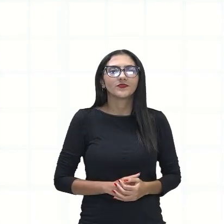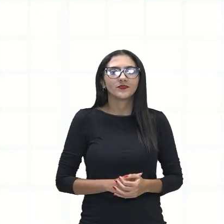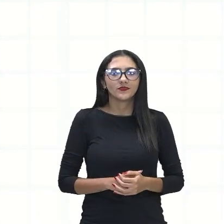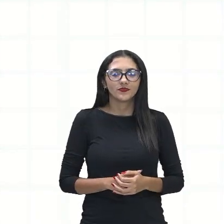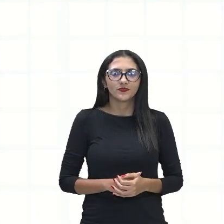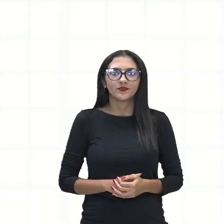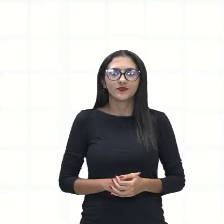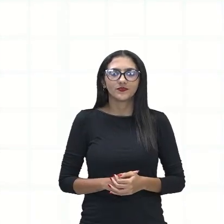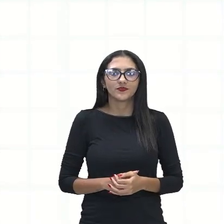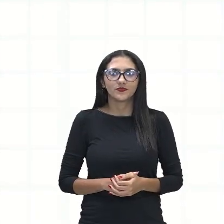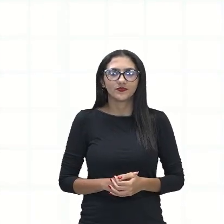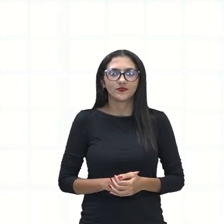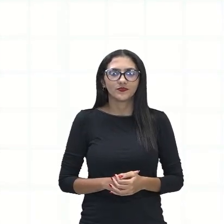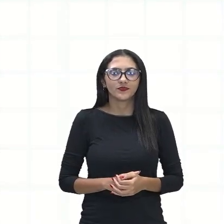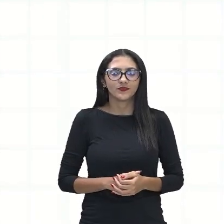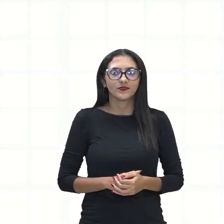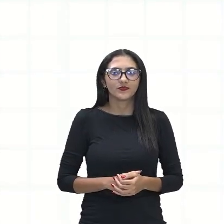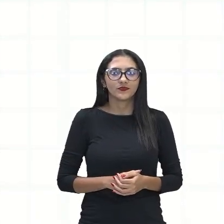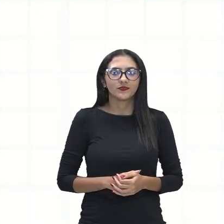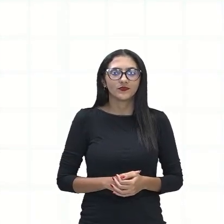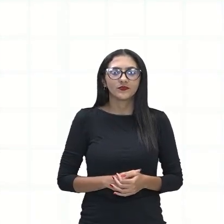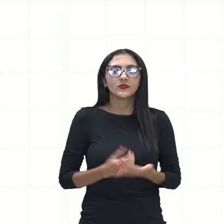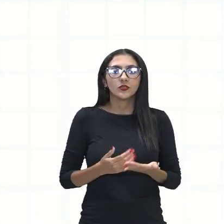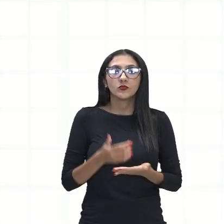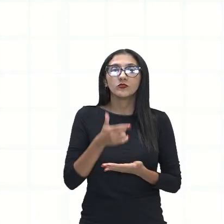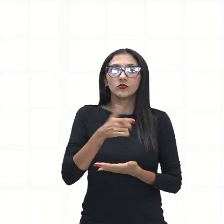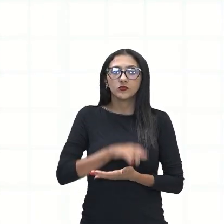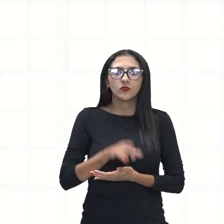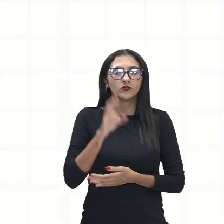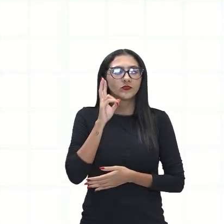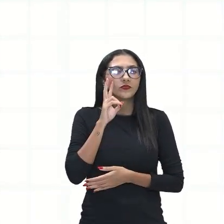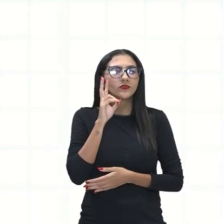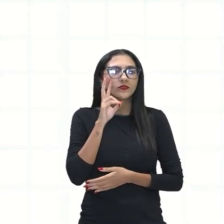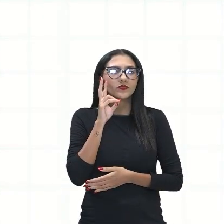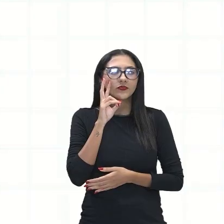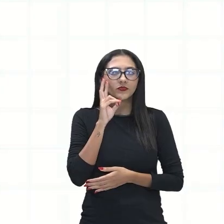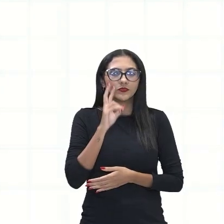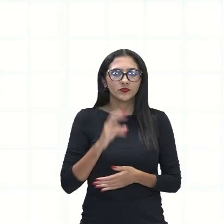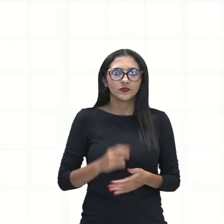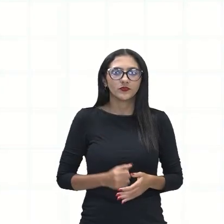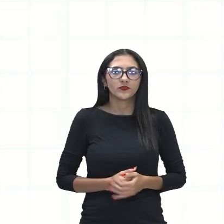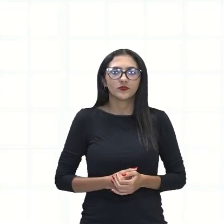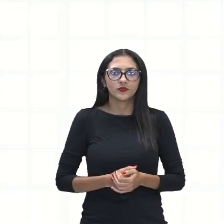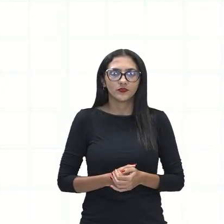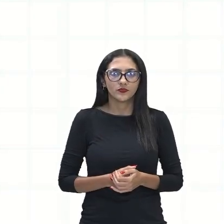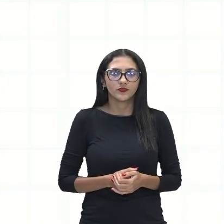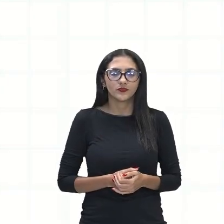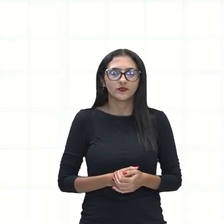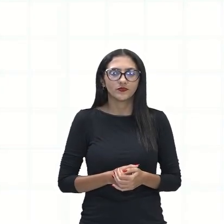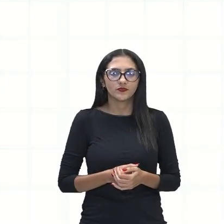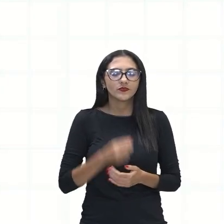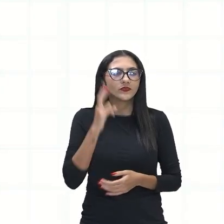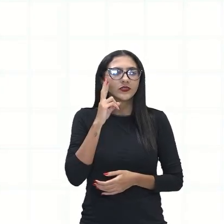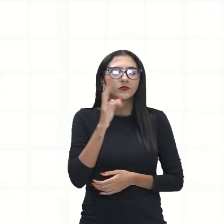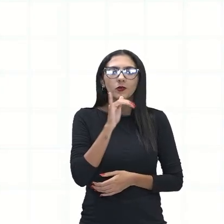Cherry, cherry. Segue o mesmo exemplo aqui, ó, de baby.